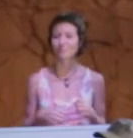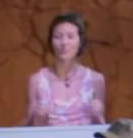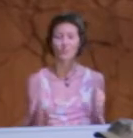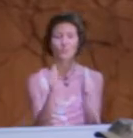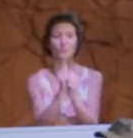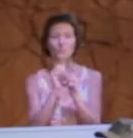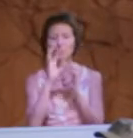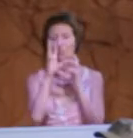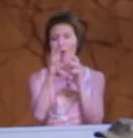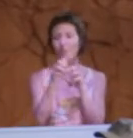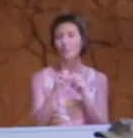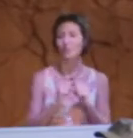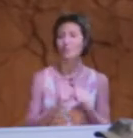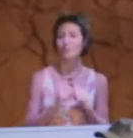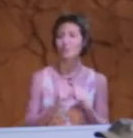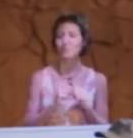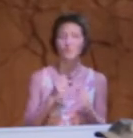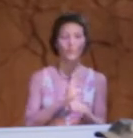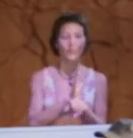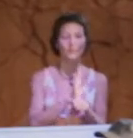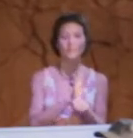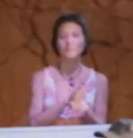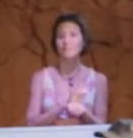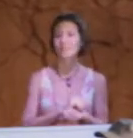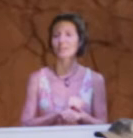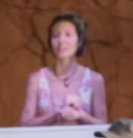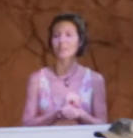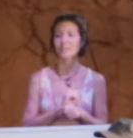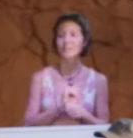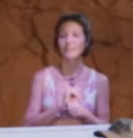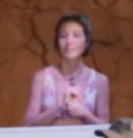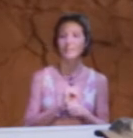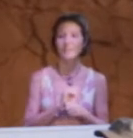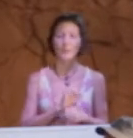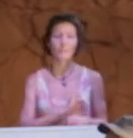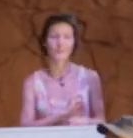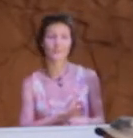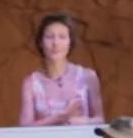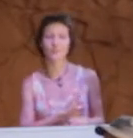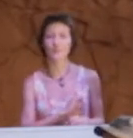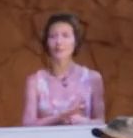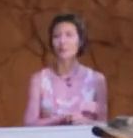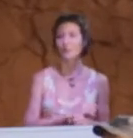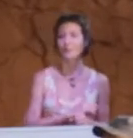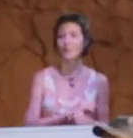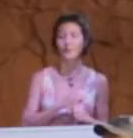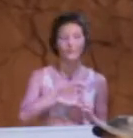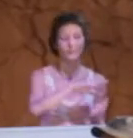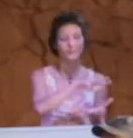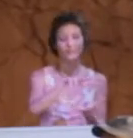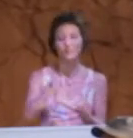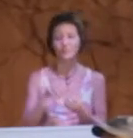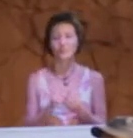onça. E aí, naquela cena, eu imaginava como tanto perigo ao mesmo tempo. Era o perigo de ser